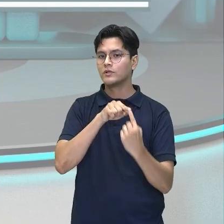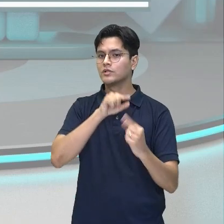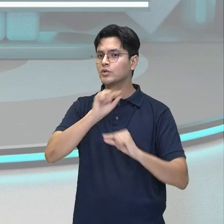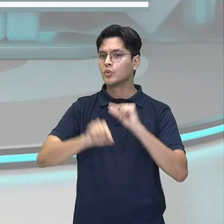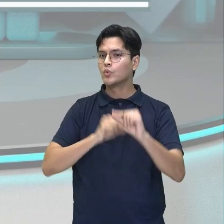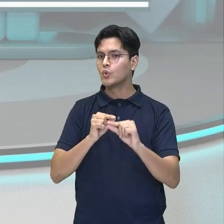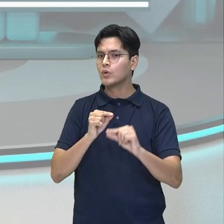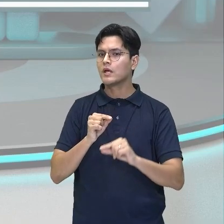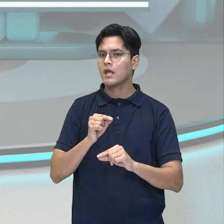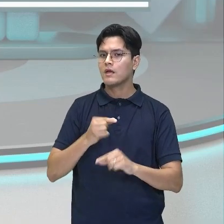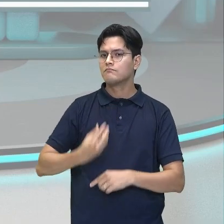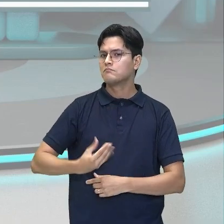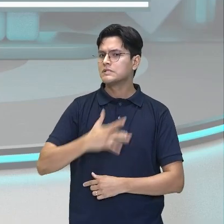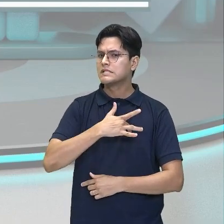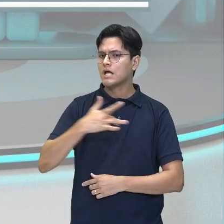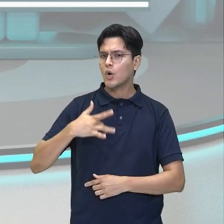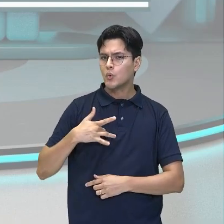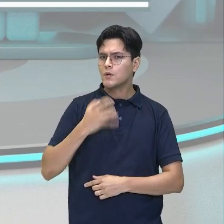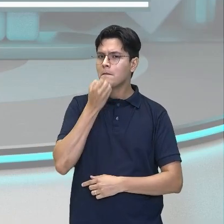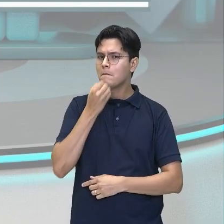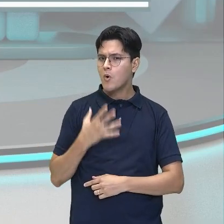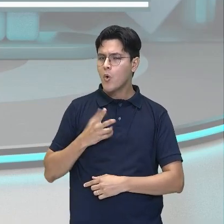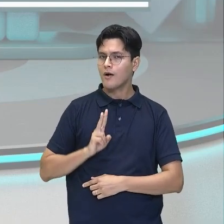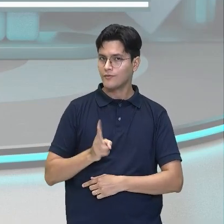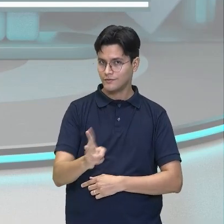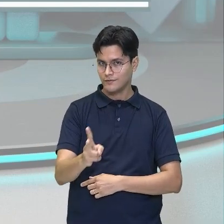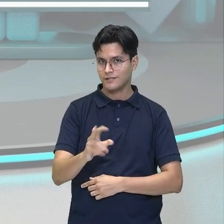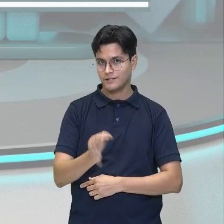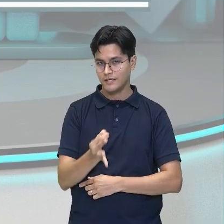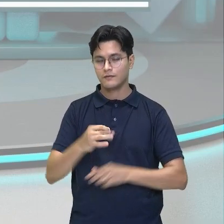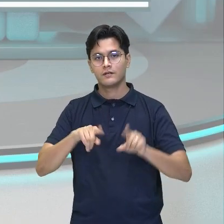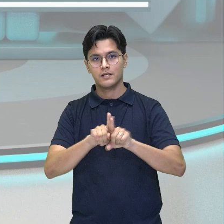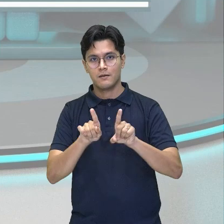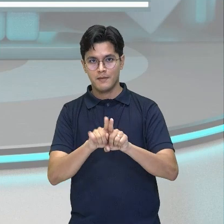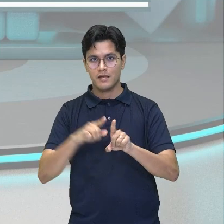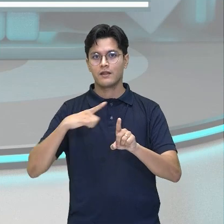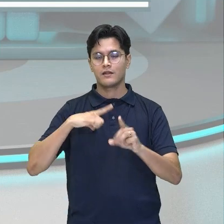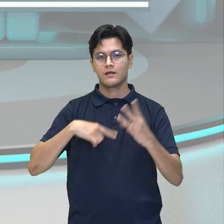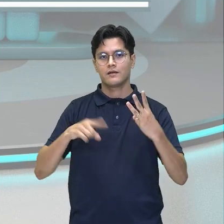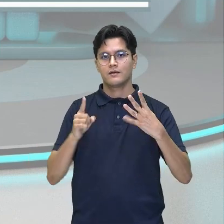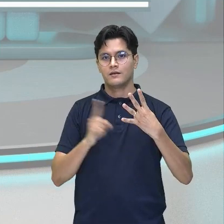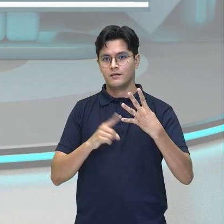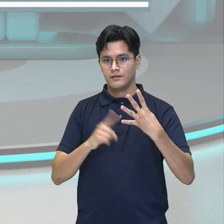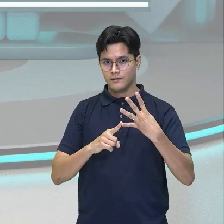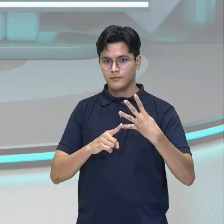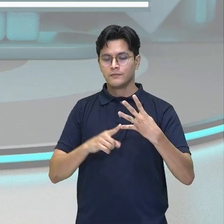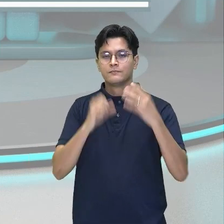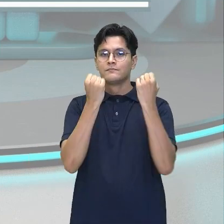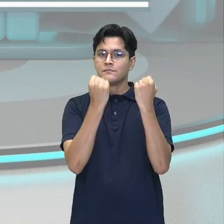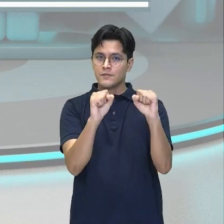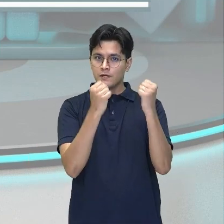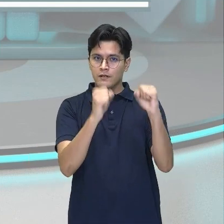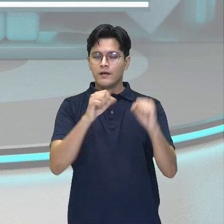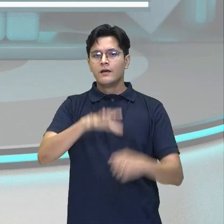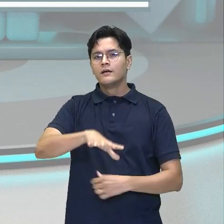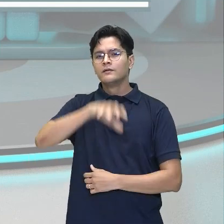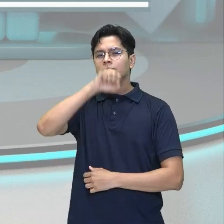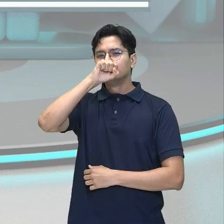nossa saúde. E também nós temos aqui a ginástica aeróbica, que a gente vai falar um pouquinho mais sobre